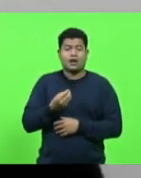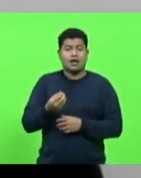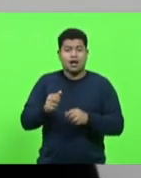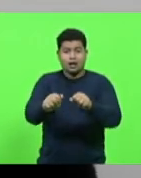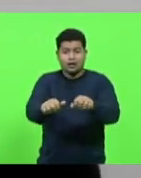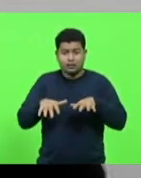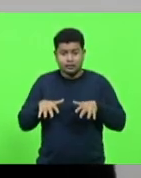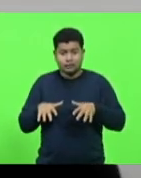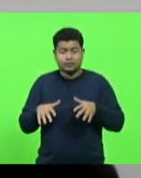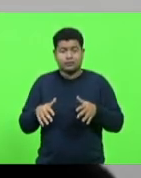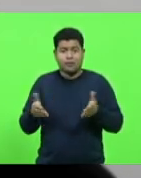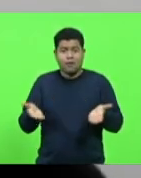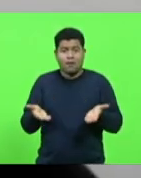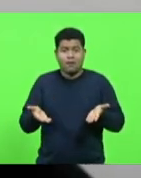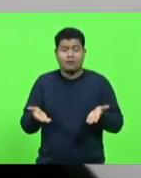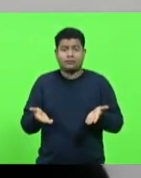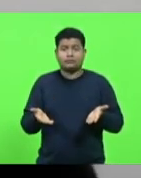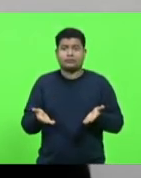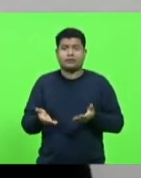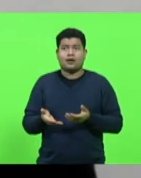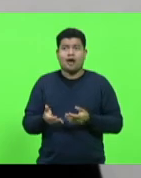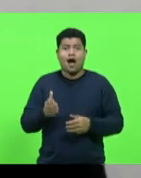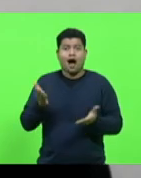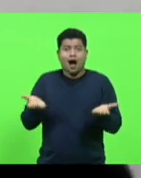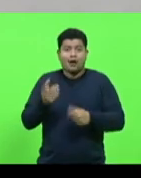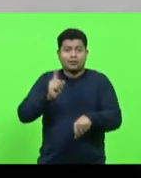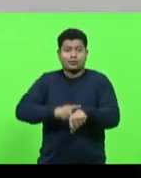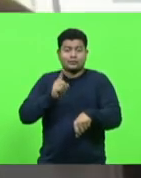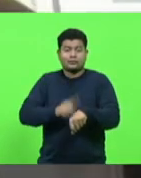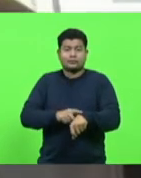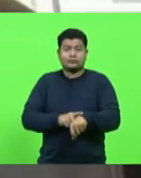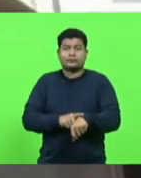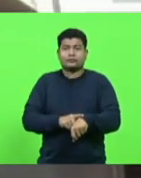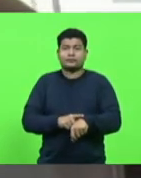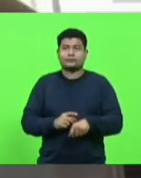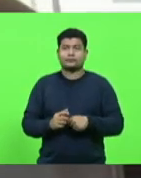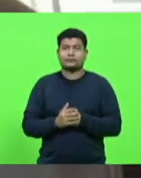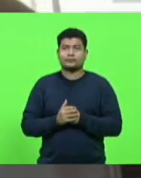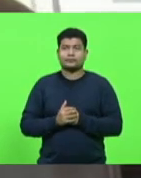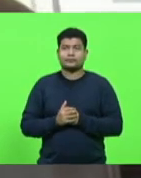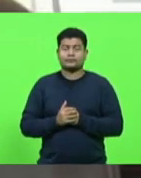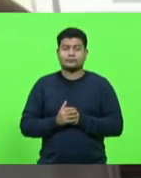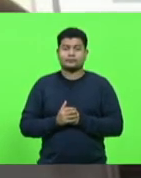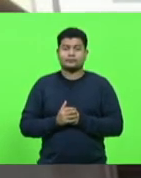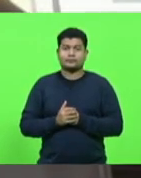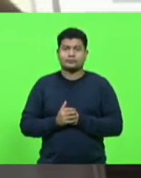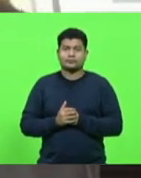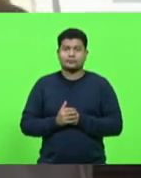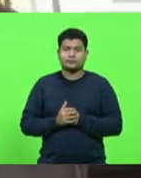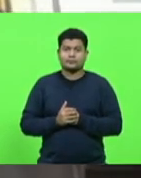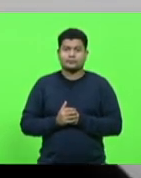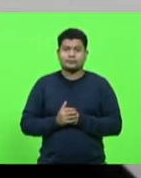hoje. Agora, no momento, deputado Kennedy, é diferente,